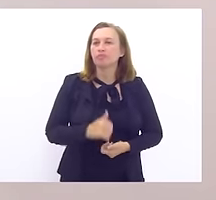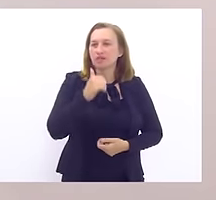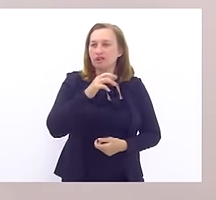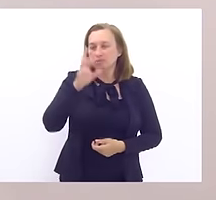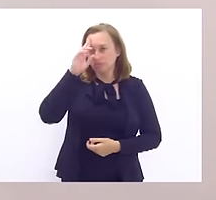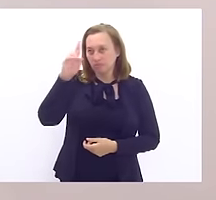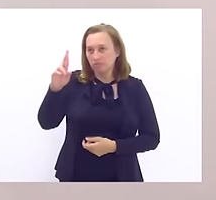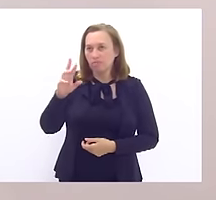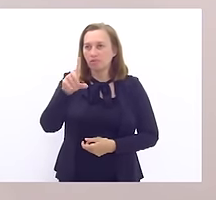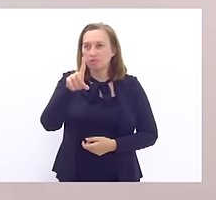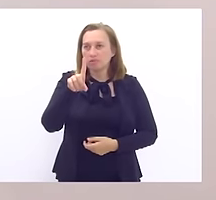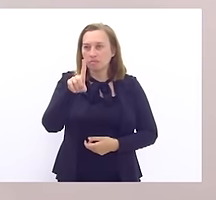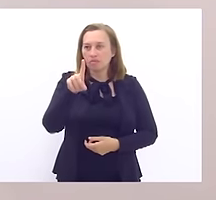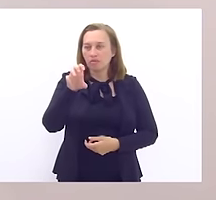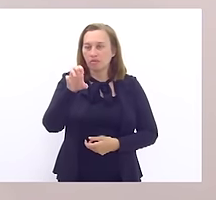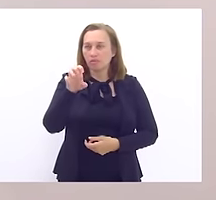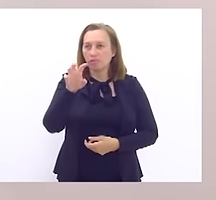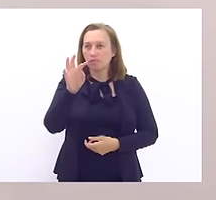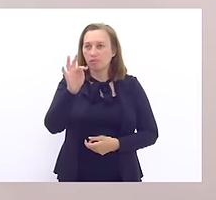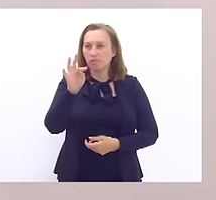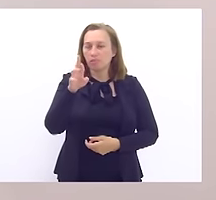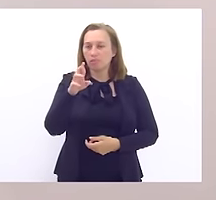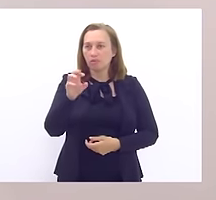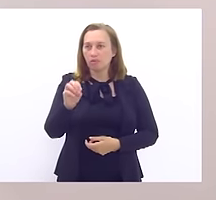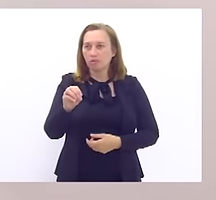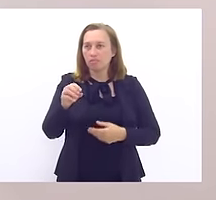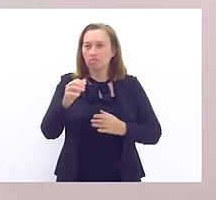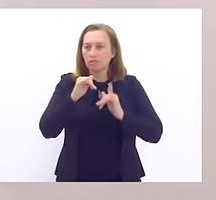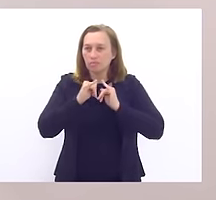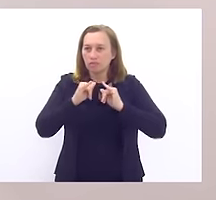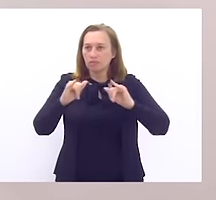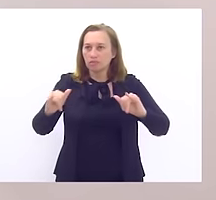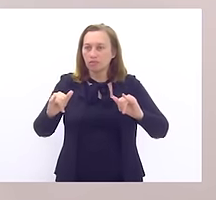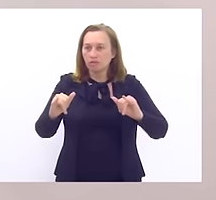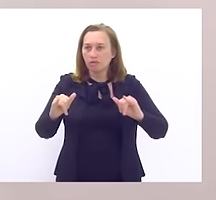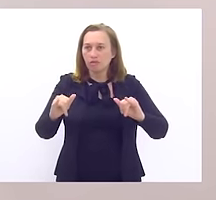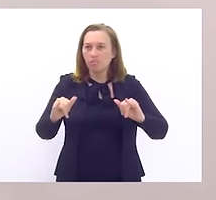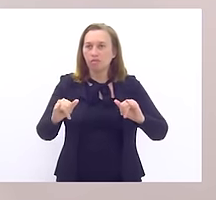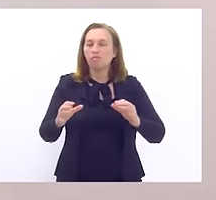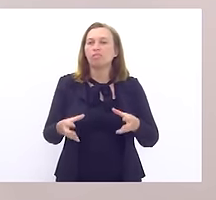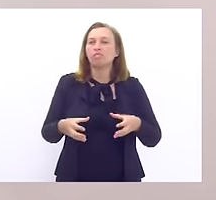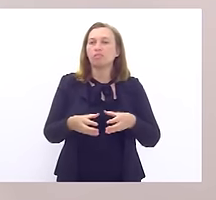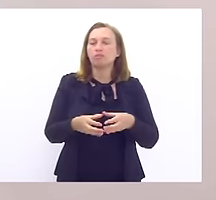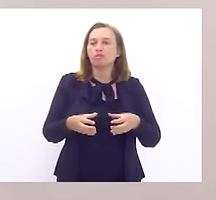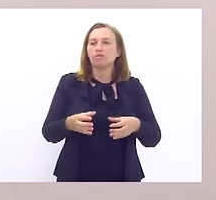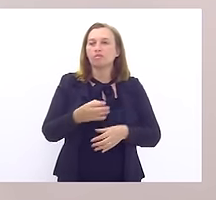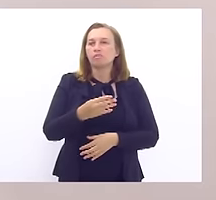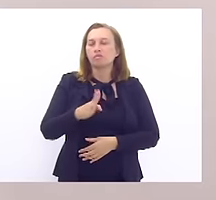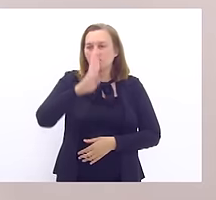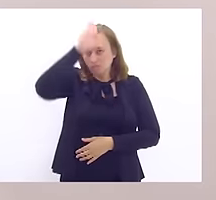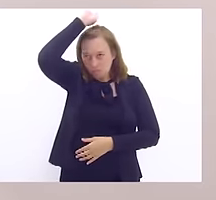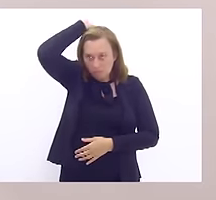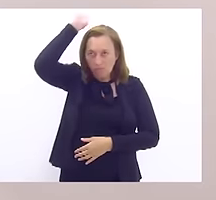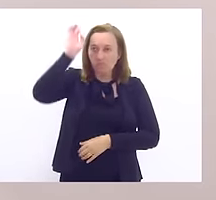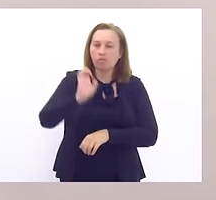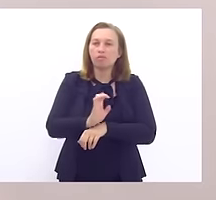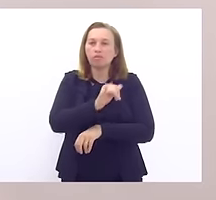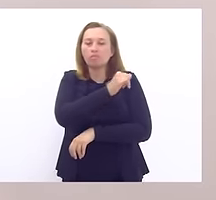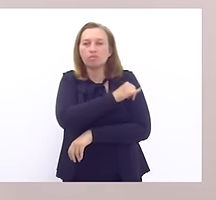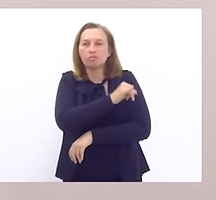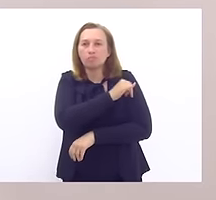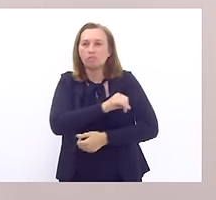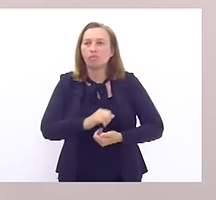senhora pelo Detran agora tá sendo notificada que está Tornado pelo corpo de bombeiros do Estado do Rio de Janeiro está Tornado nulo